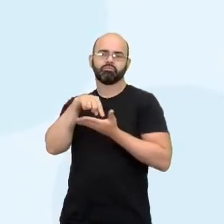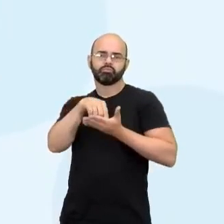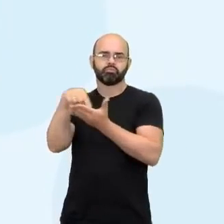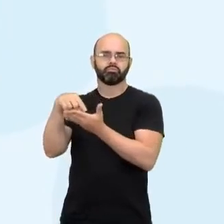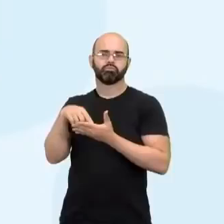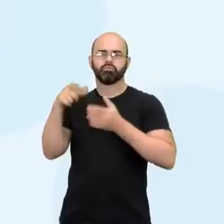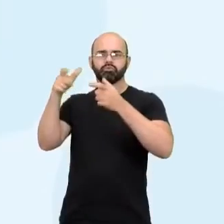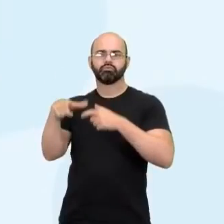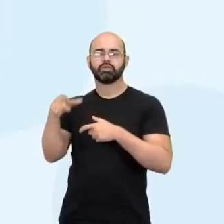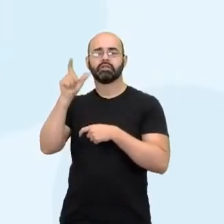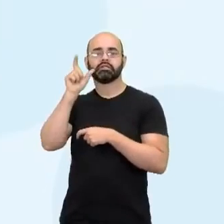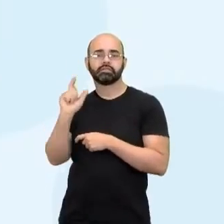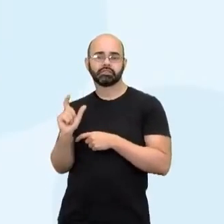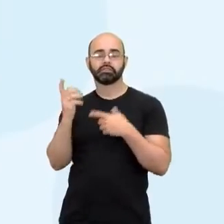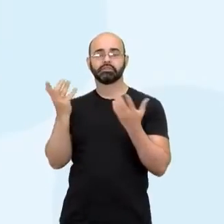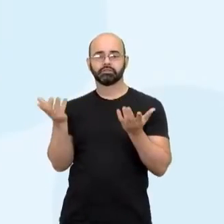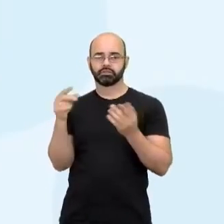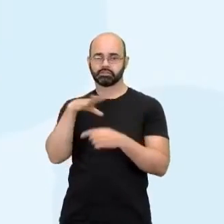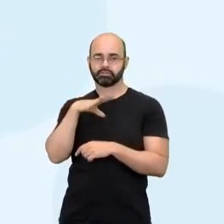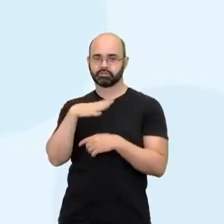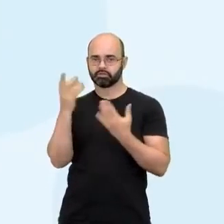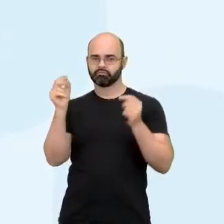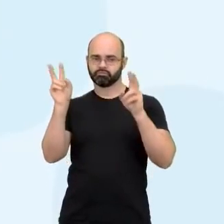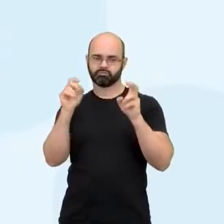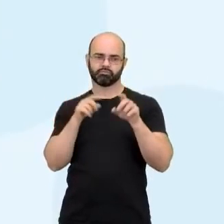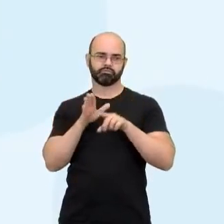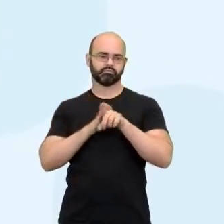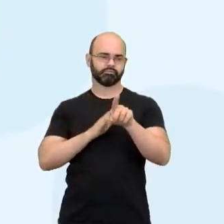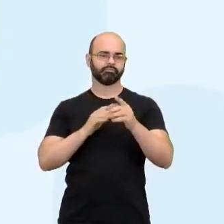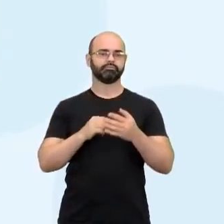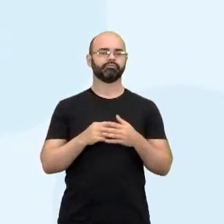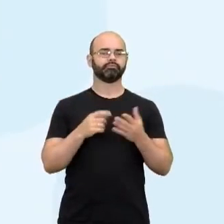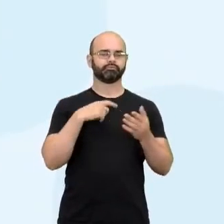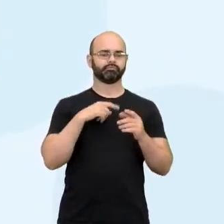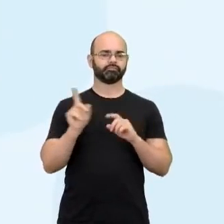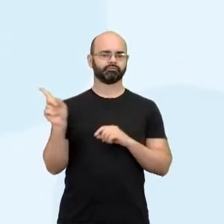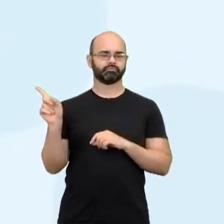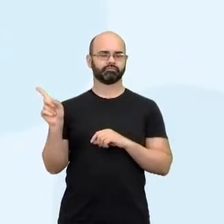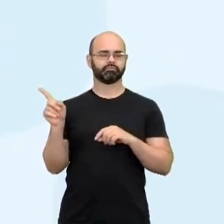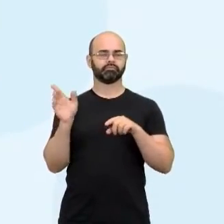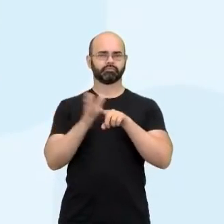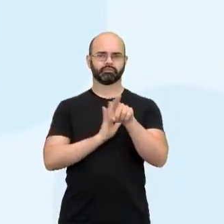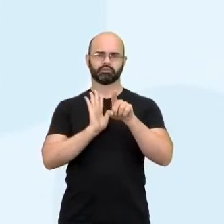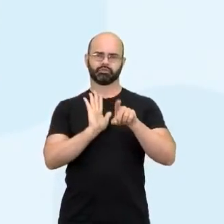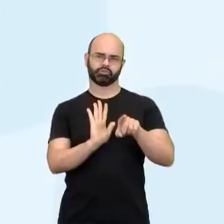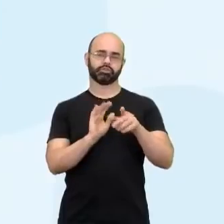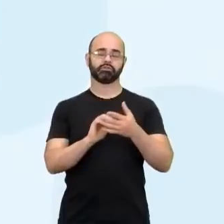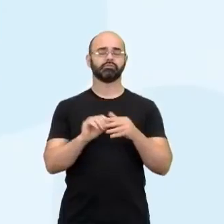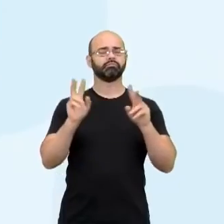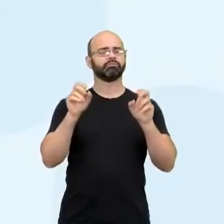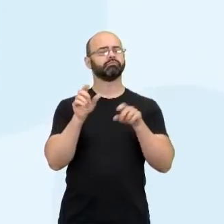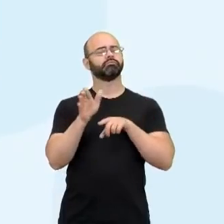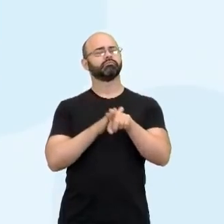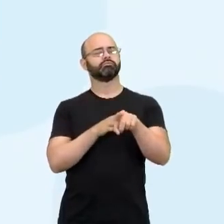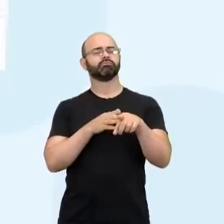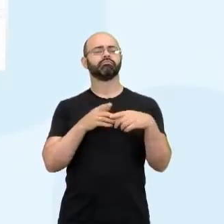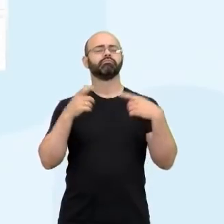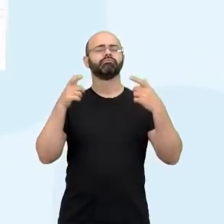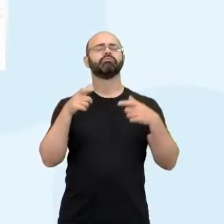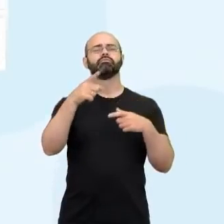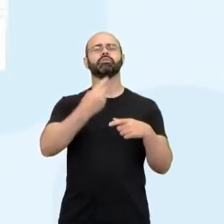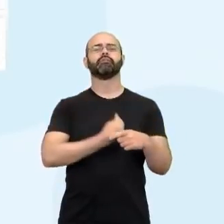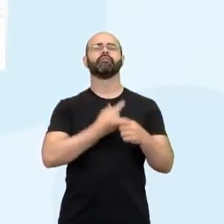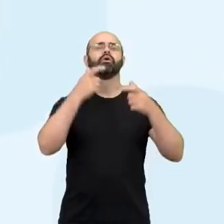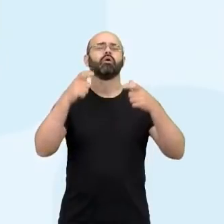aqui na tela, a gente vai deixar a pergunta na tela, eu vou perguntar aqui para o João, mas vamos deixar essa pergunta na tela, que a pergunta é: Where do you